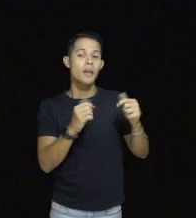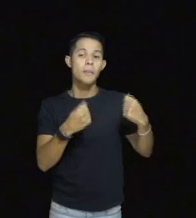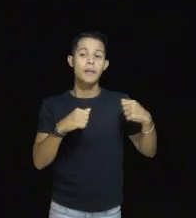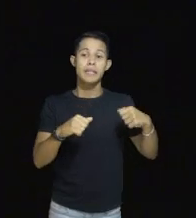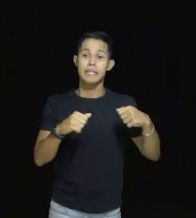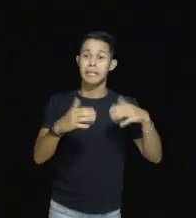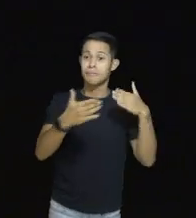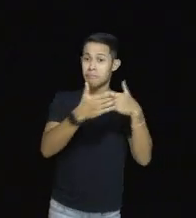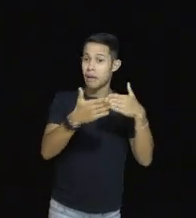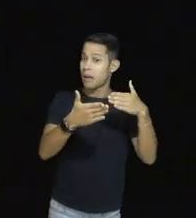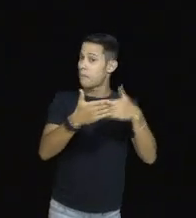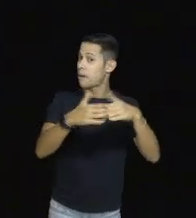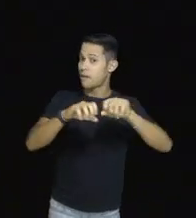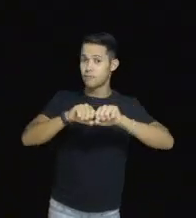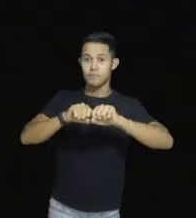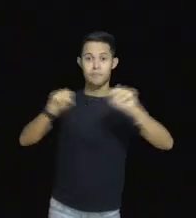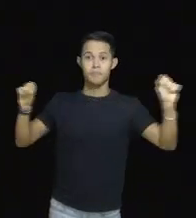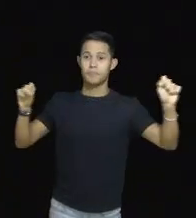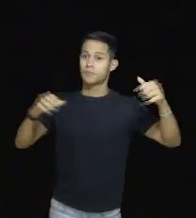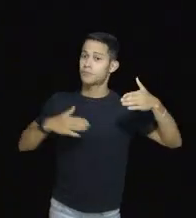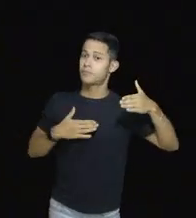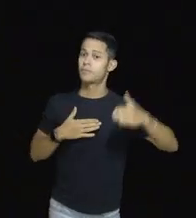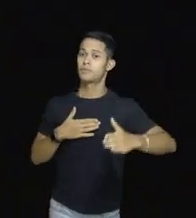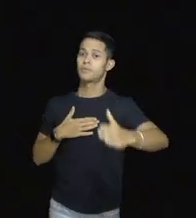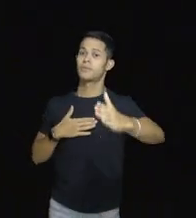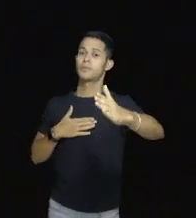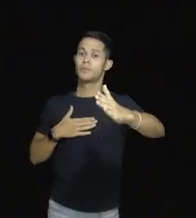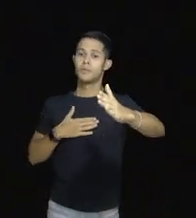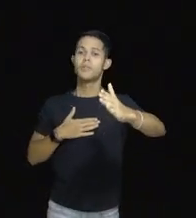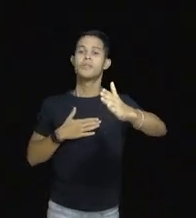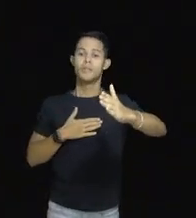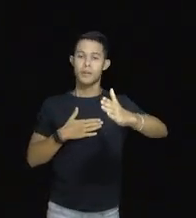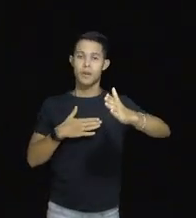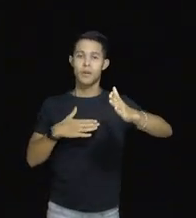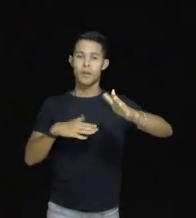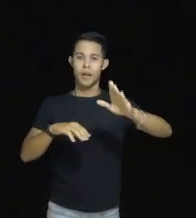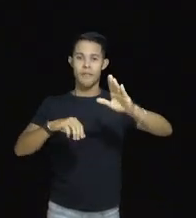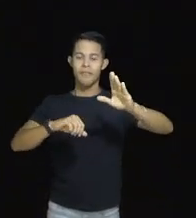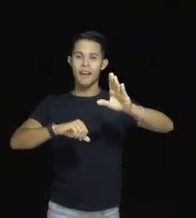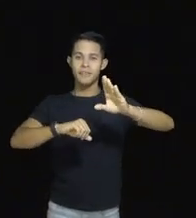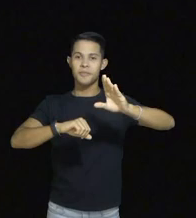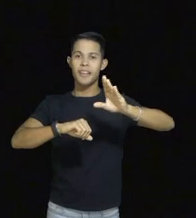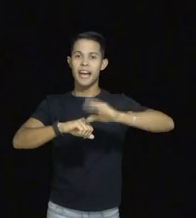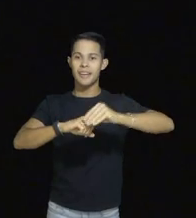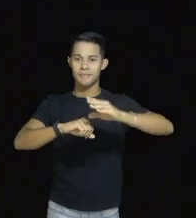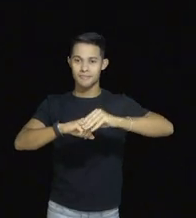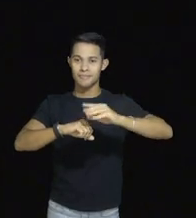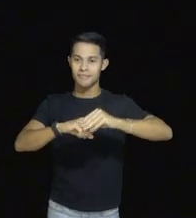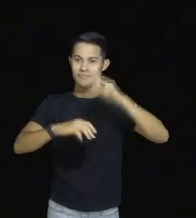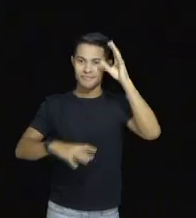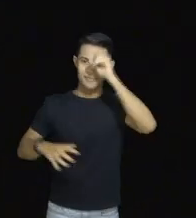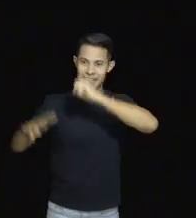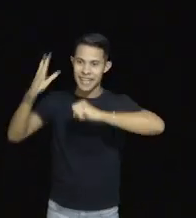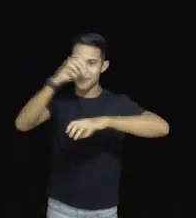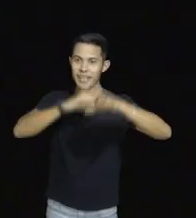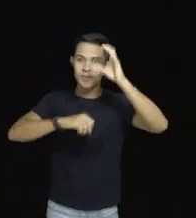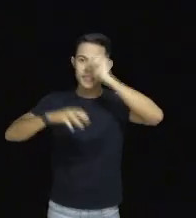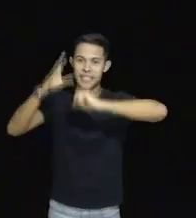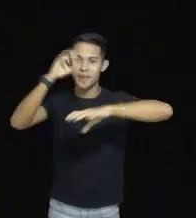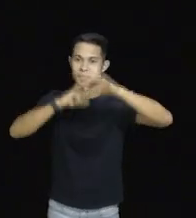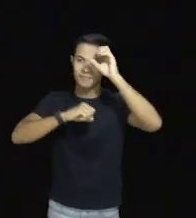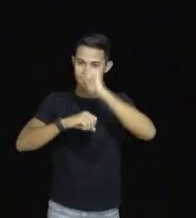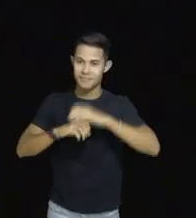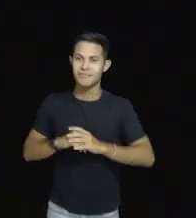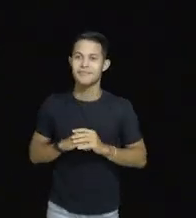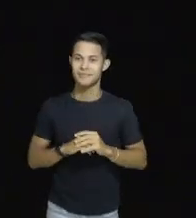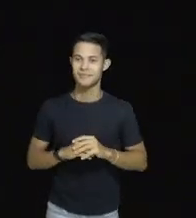de acesso ao conhecimento. Eu tenho que fazer com que meu aluno aprenda. Se o aluno A tem um diagnóstico, se o aluno B tem um diagnóstico, se o aluno C